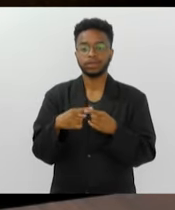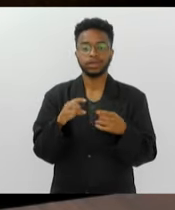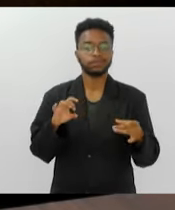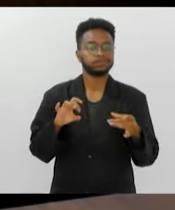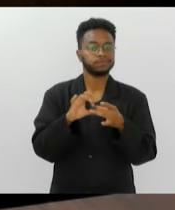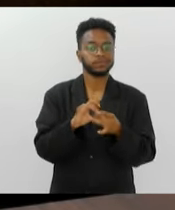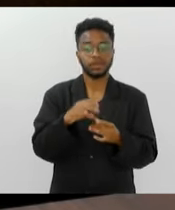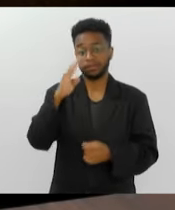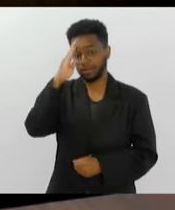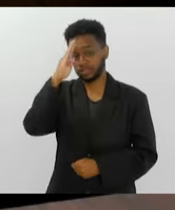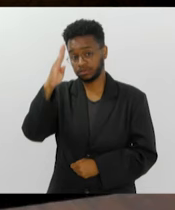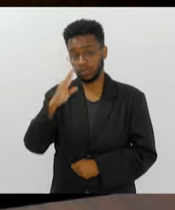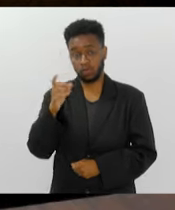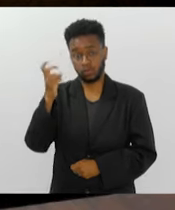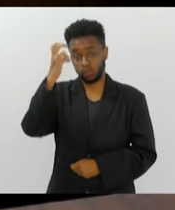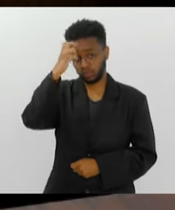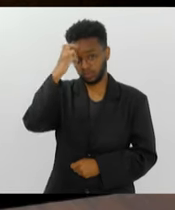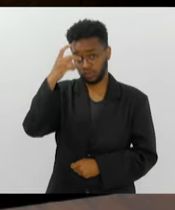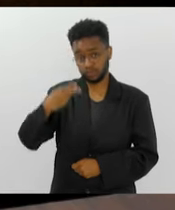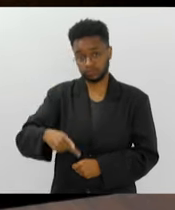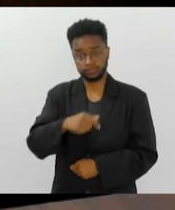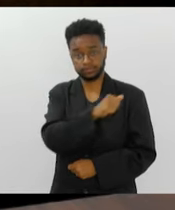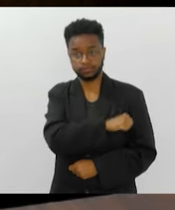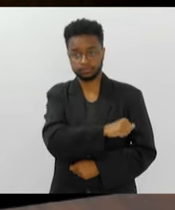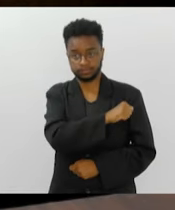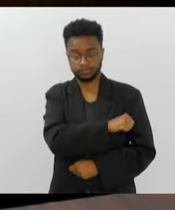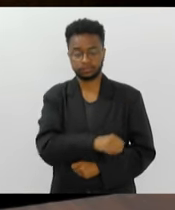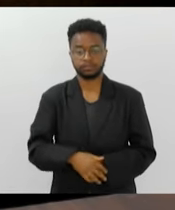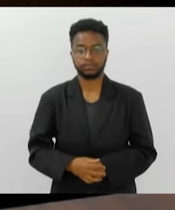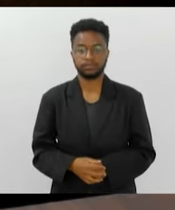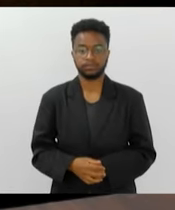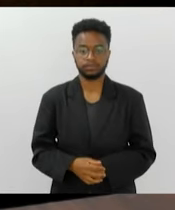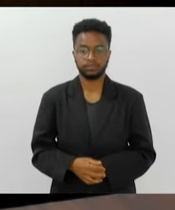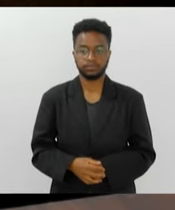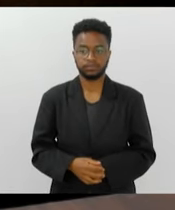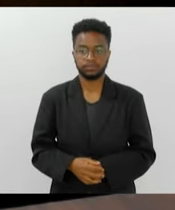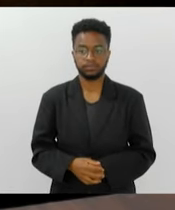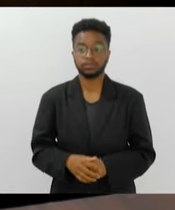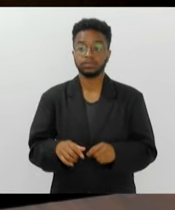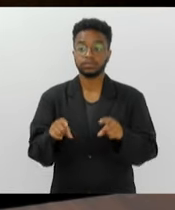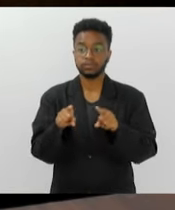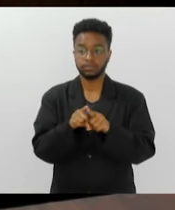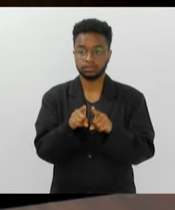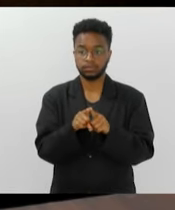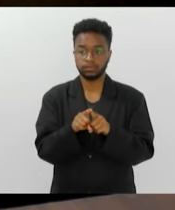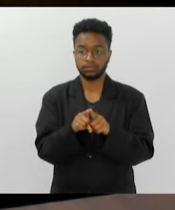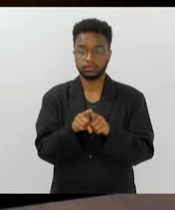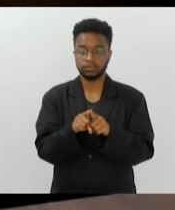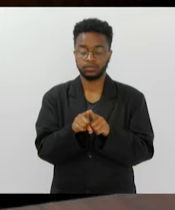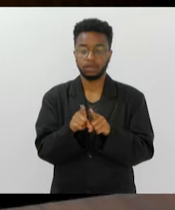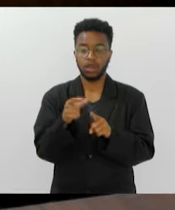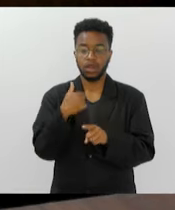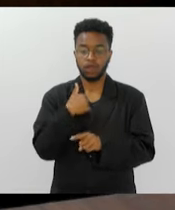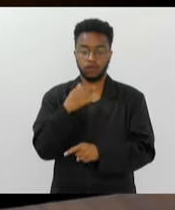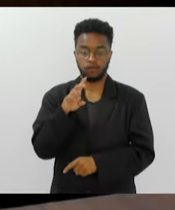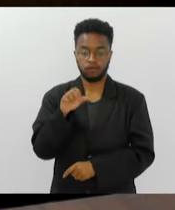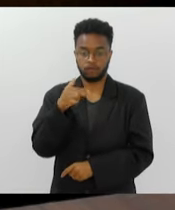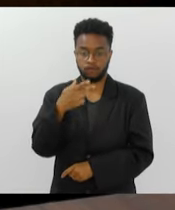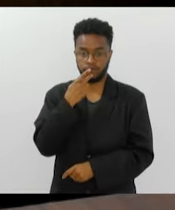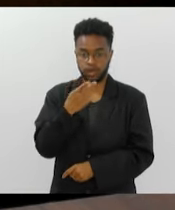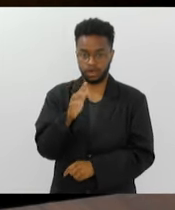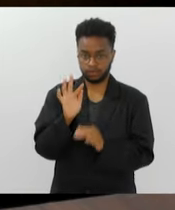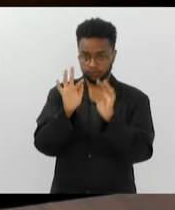fundamental da cultura do Estado do Rio de Janeiro Celebrar também eu vou fazer fala no expediente